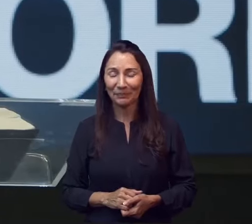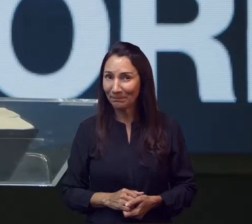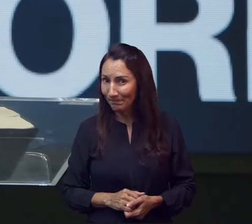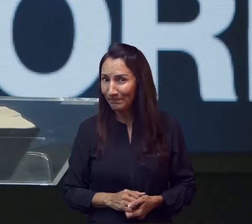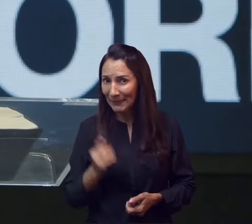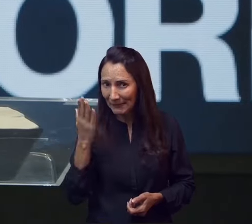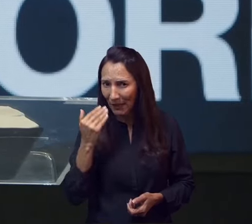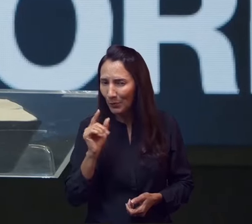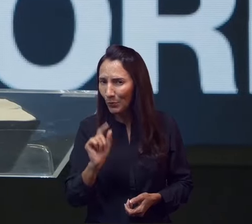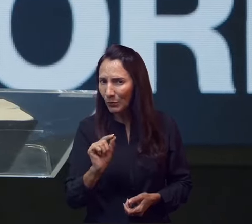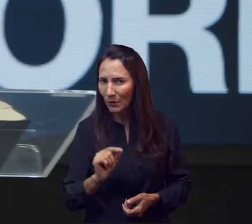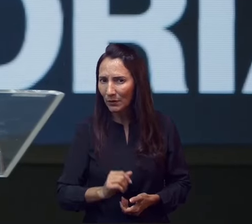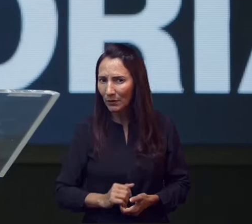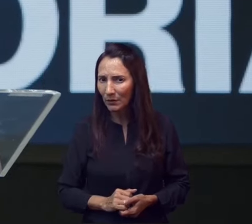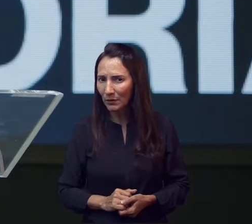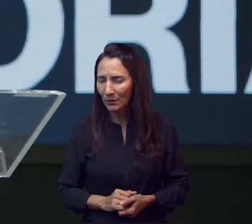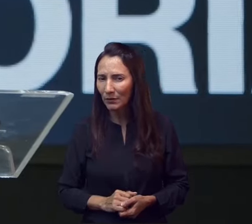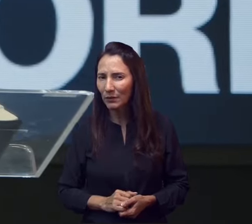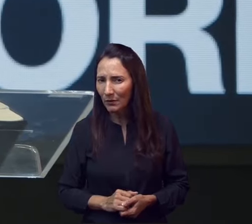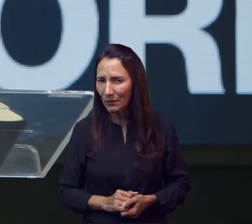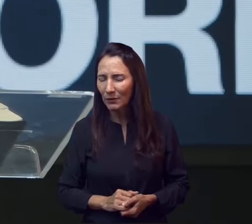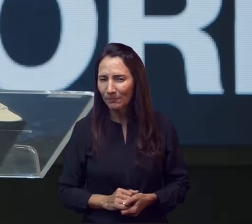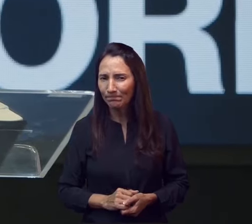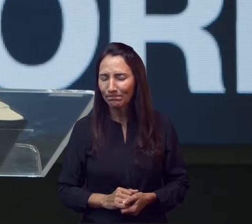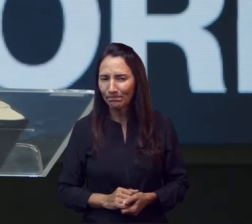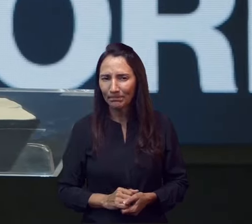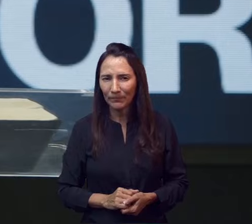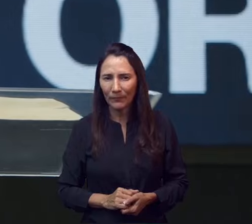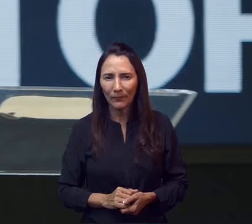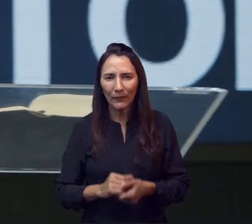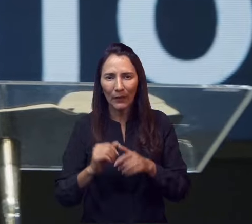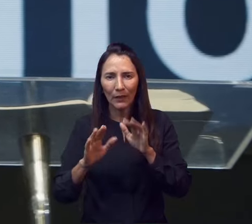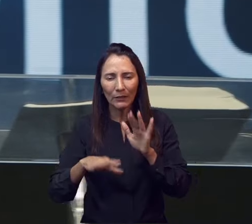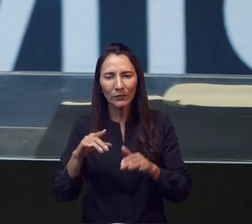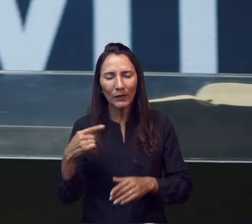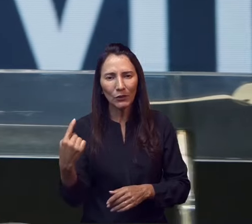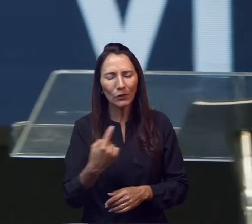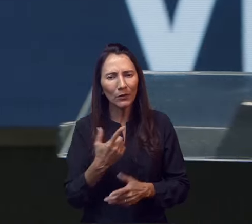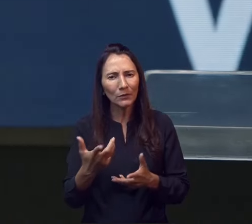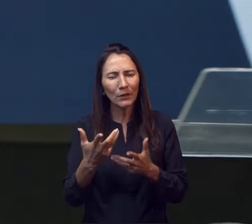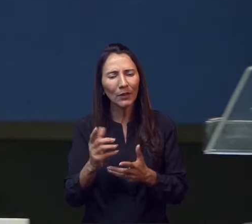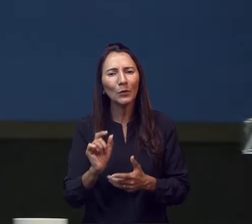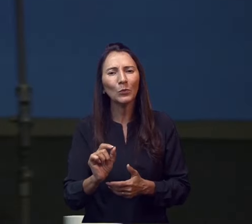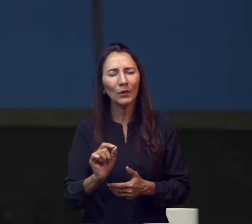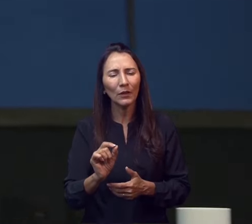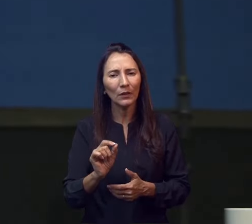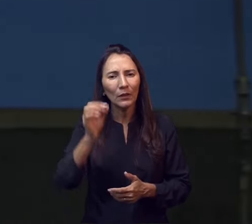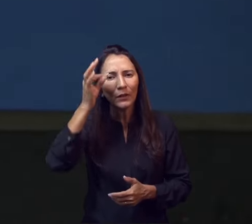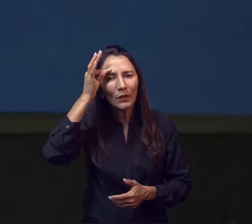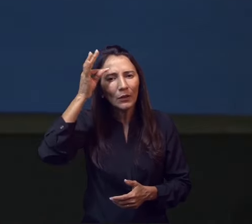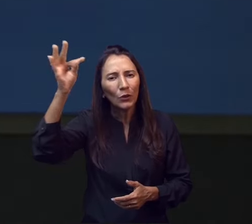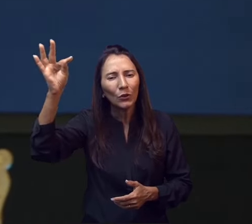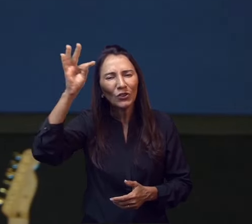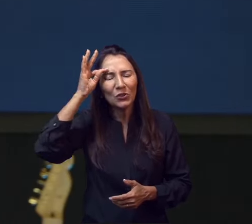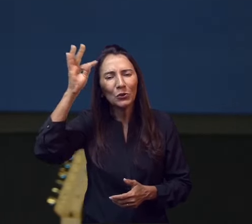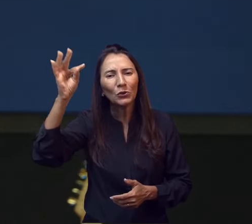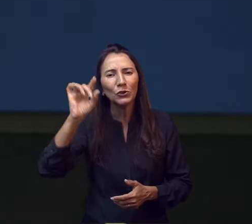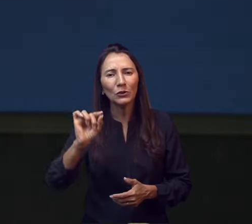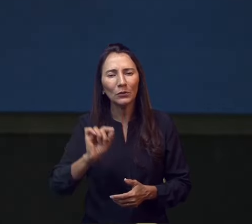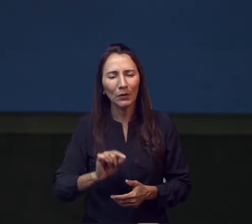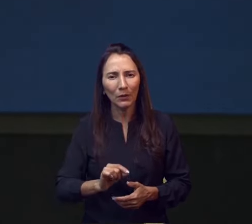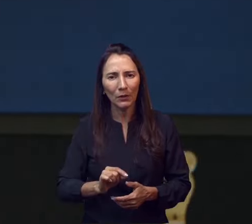sabe o que que é é que muitas vezes nós queremos a teologia da desgraça